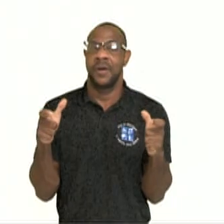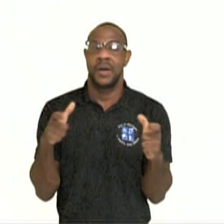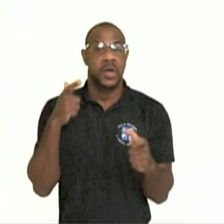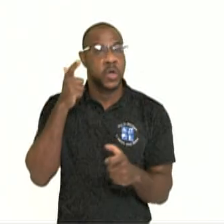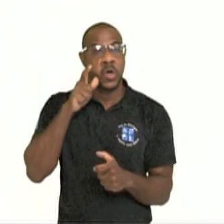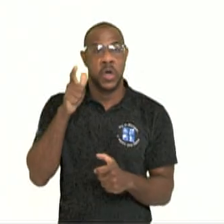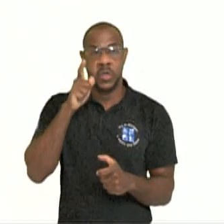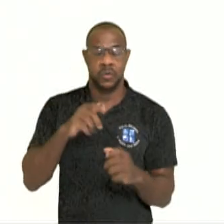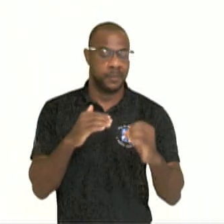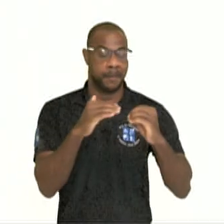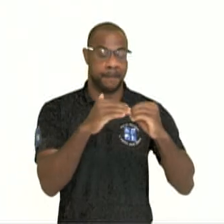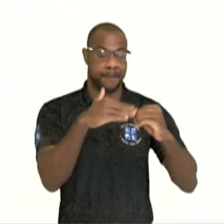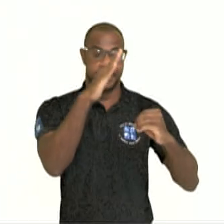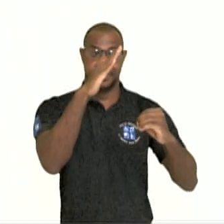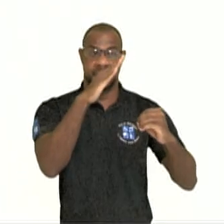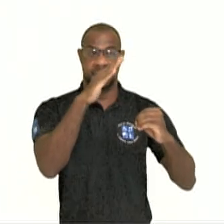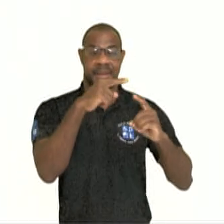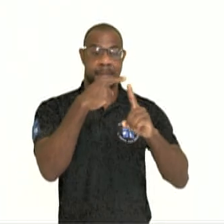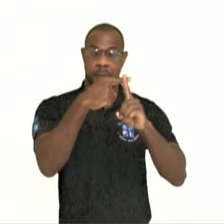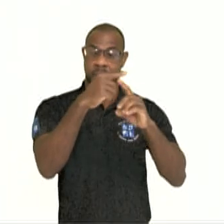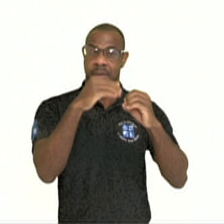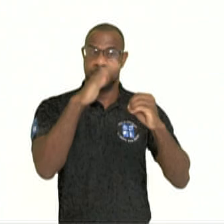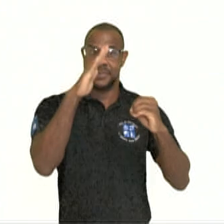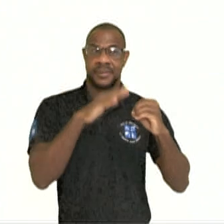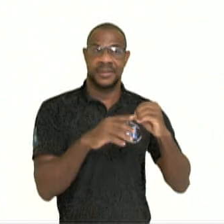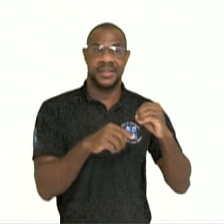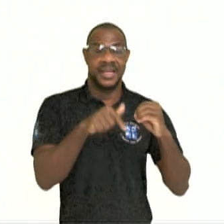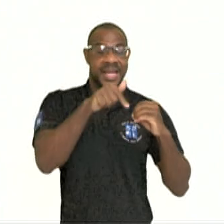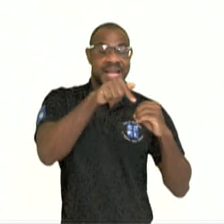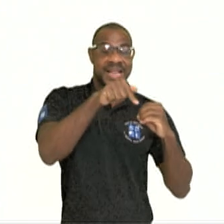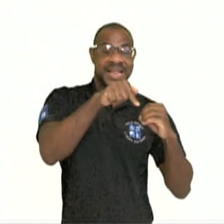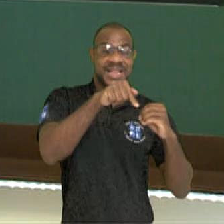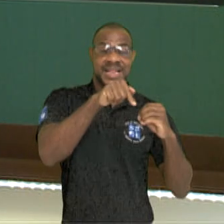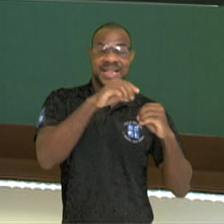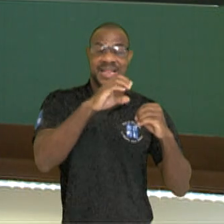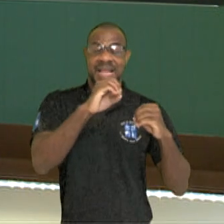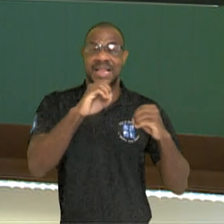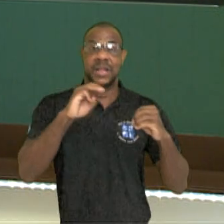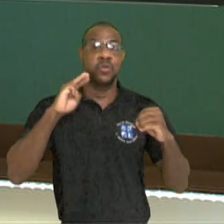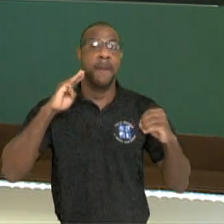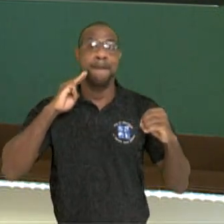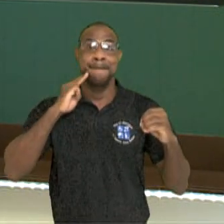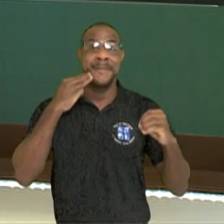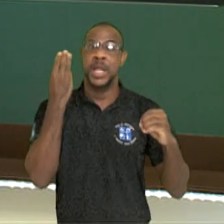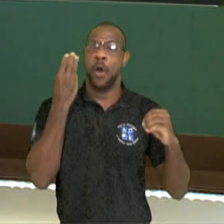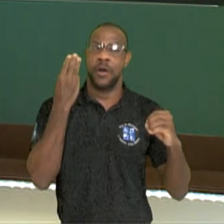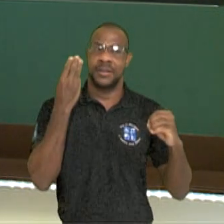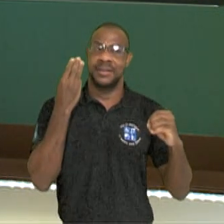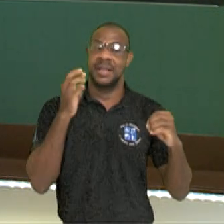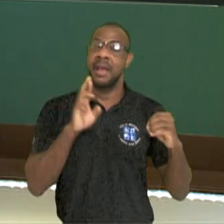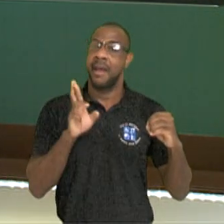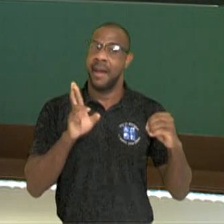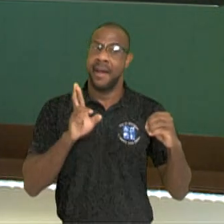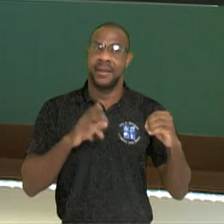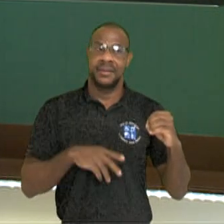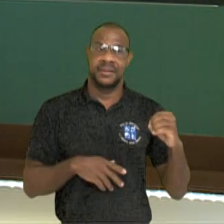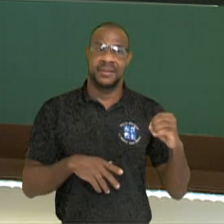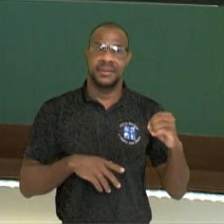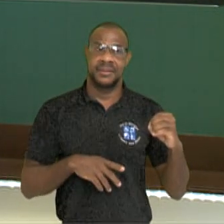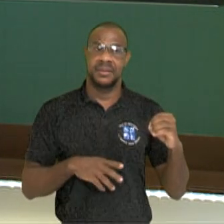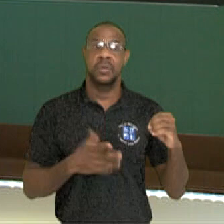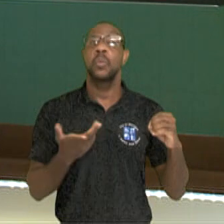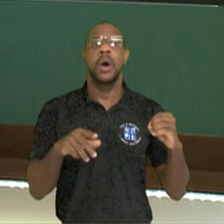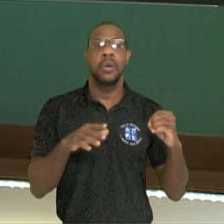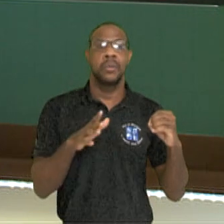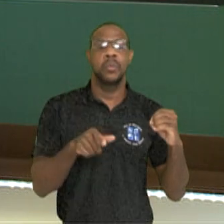do zero, né? Maior lucro, 700 milhões de reais. Qual é o mês que está chegando